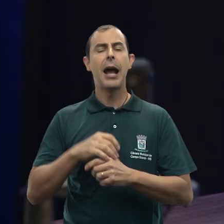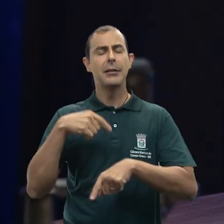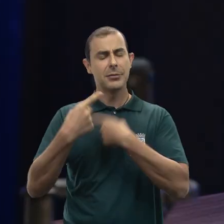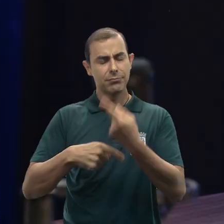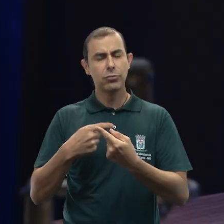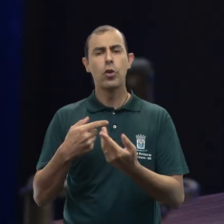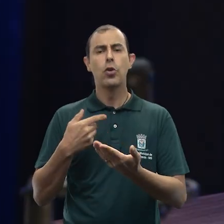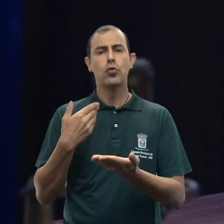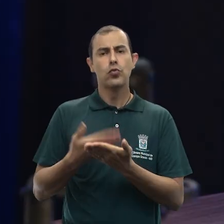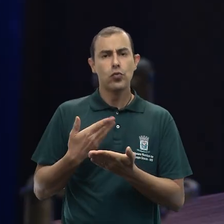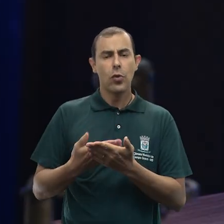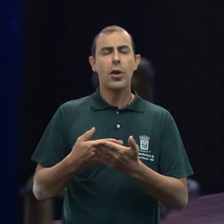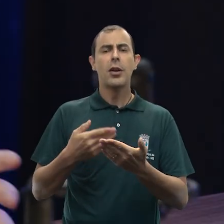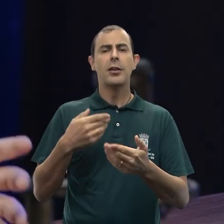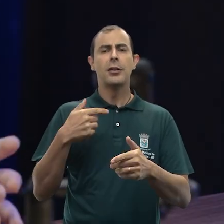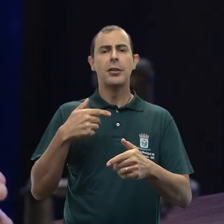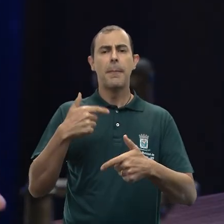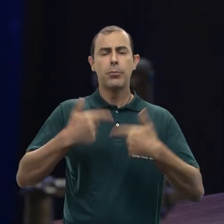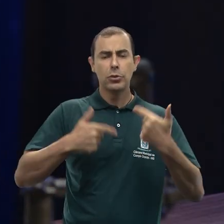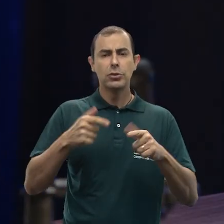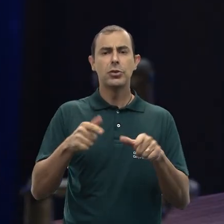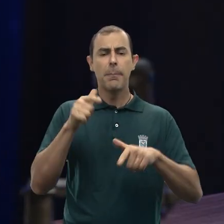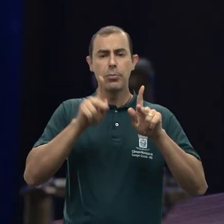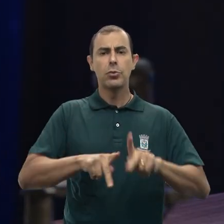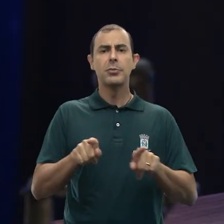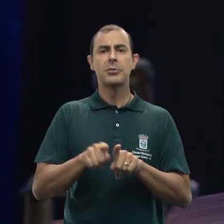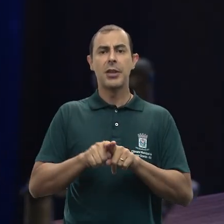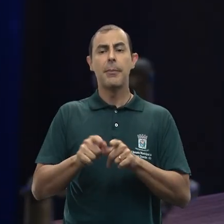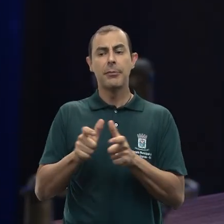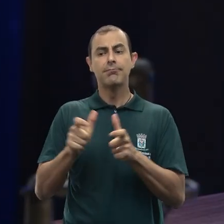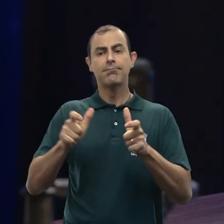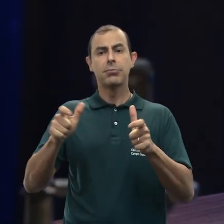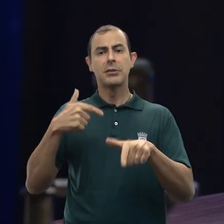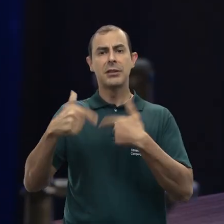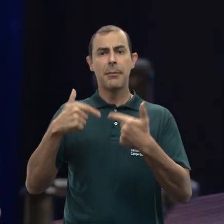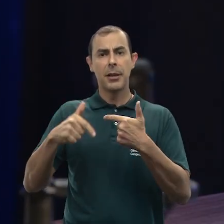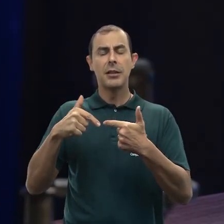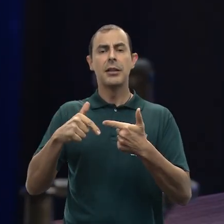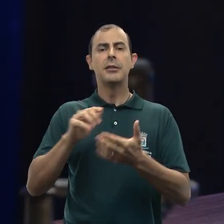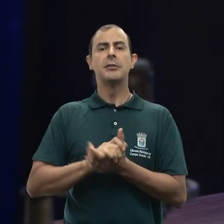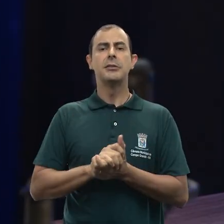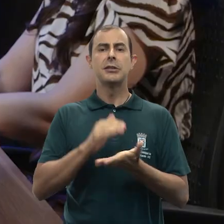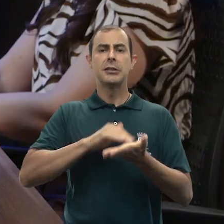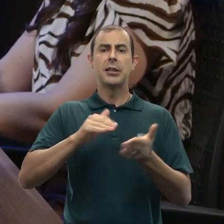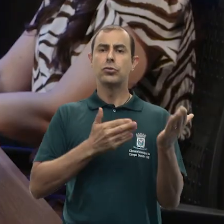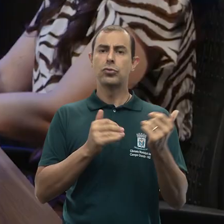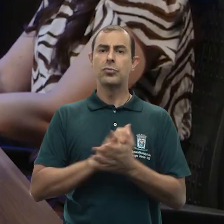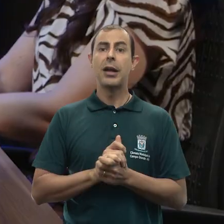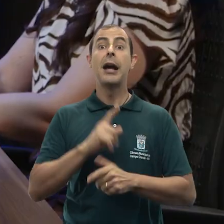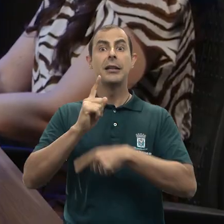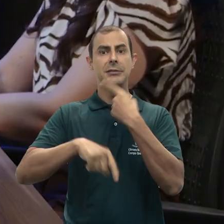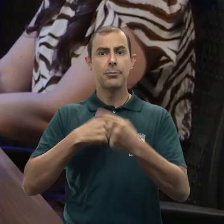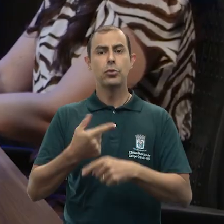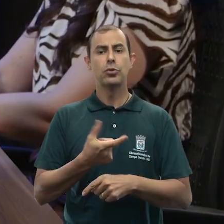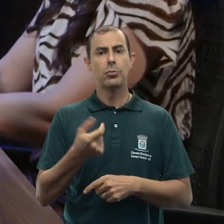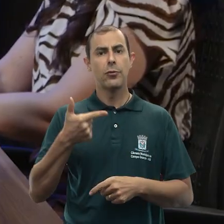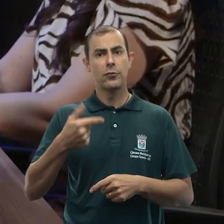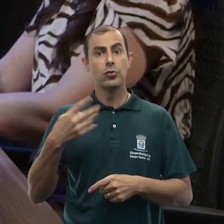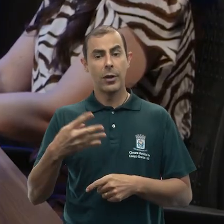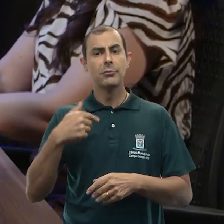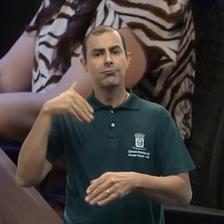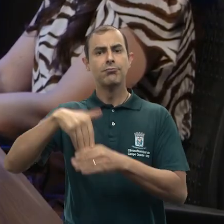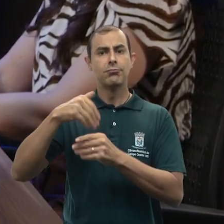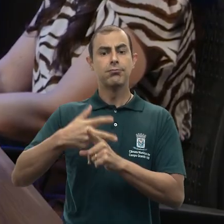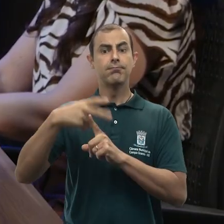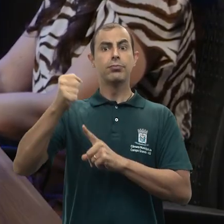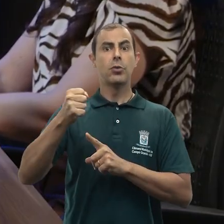como secretário da Juventude e em 2024 tive 4.300 votos, fui um dos mais votados também e